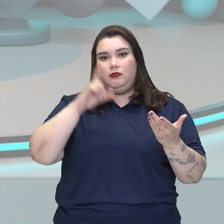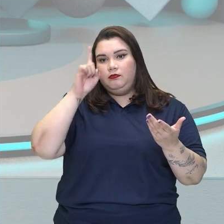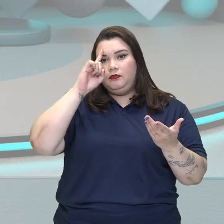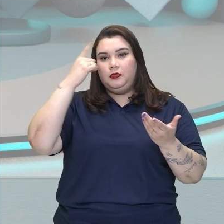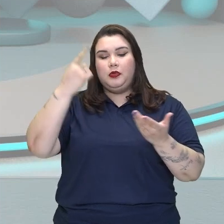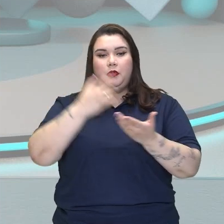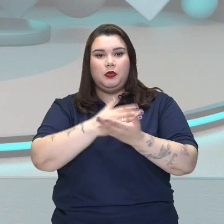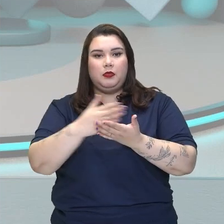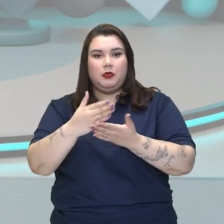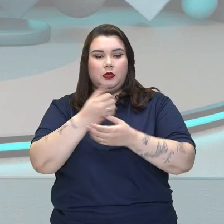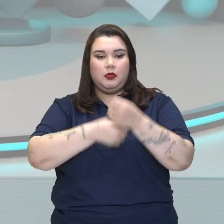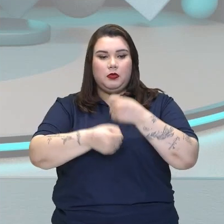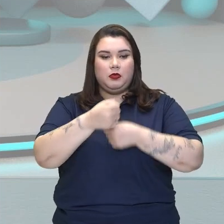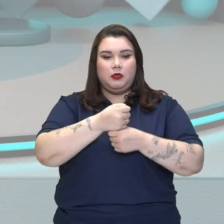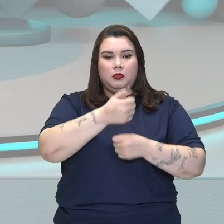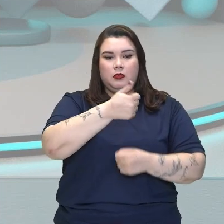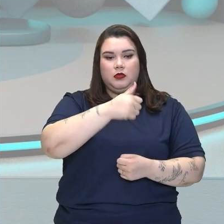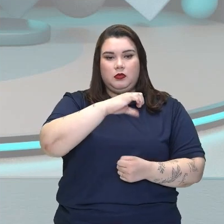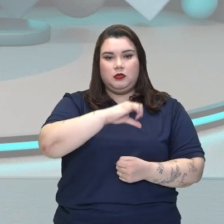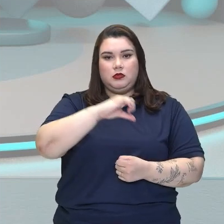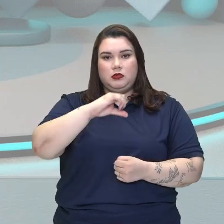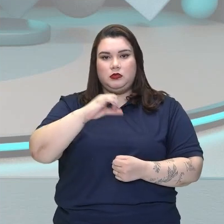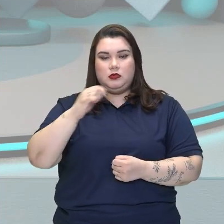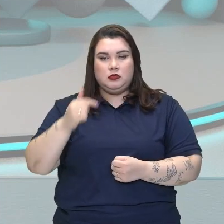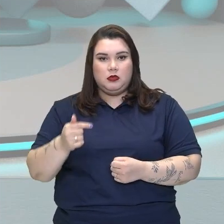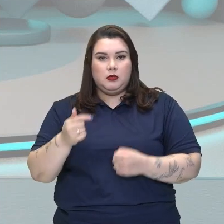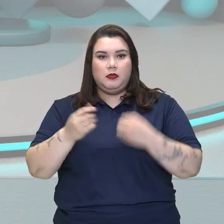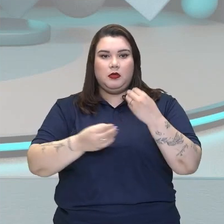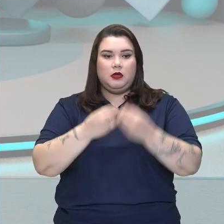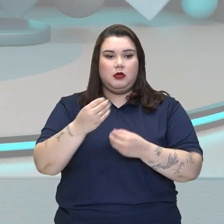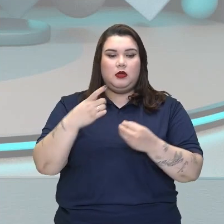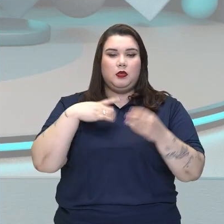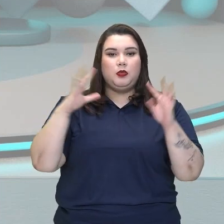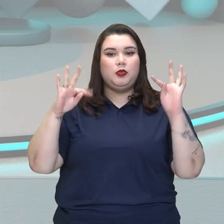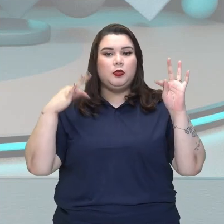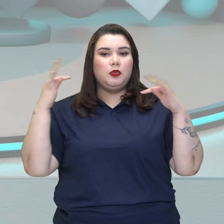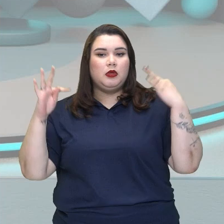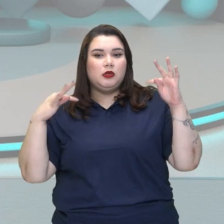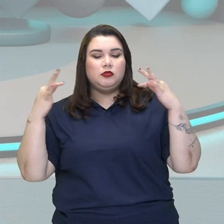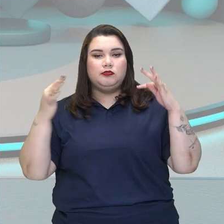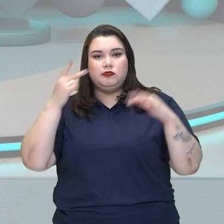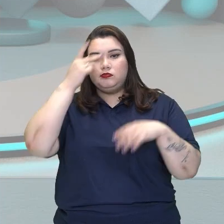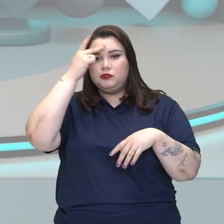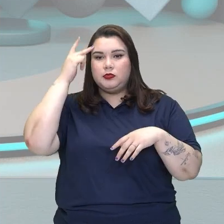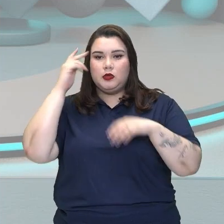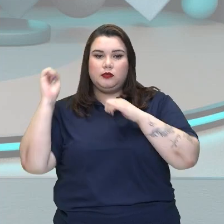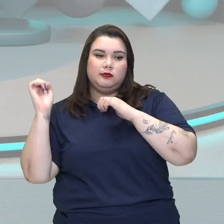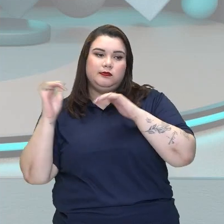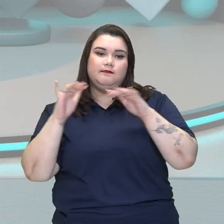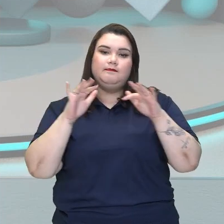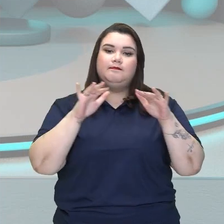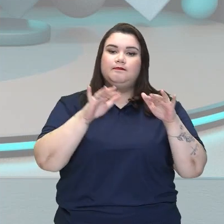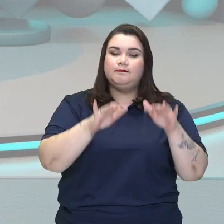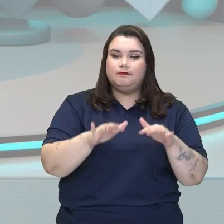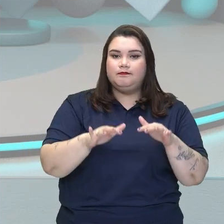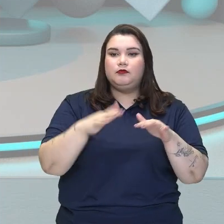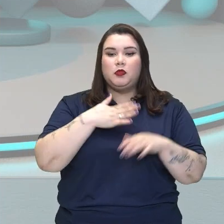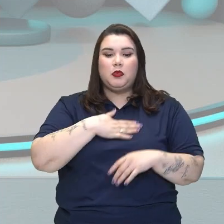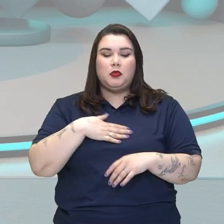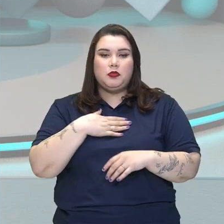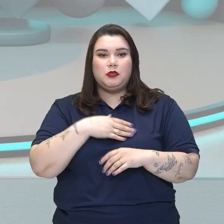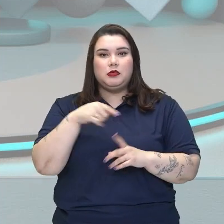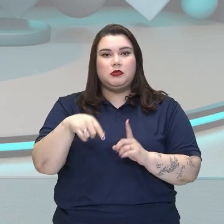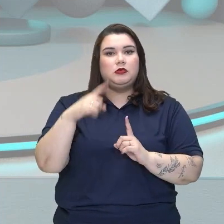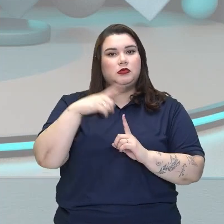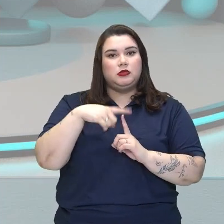lá em 1997, até para atrair o quê? Os turistas, né? Numa modalidade, né, de aventura.